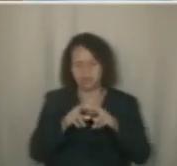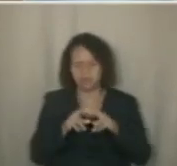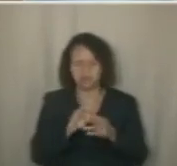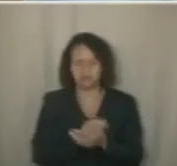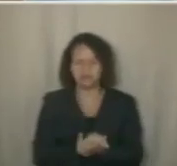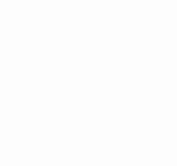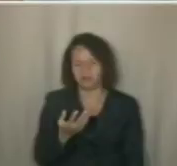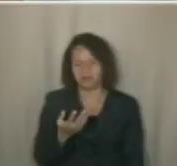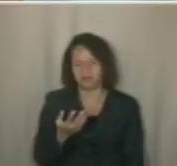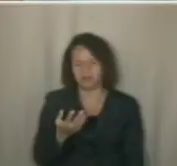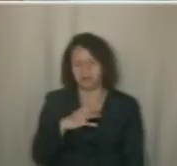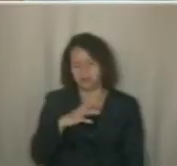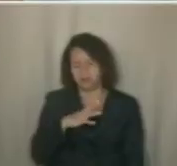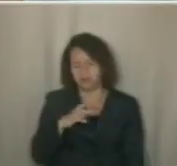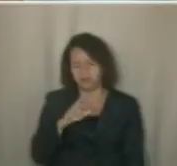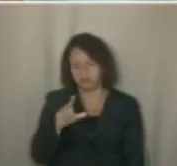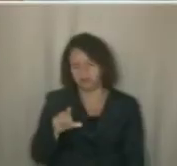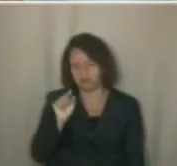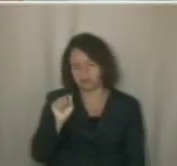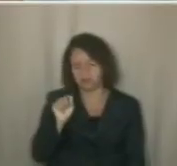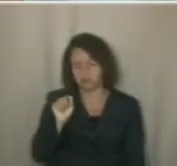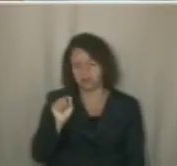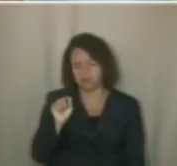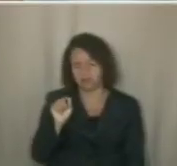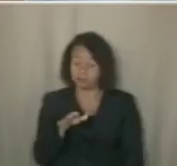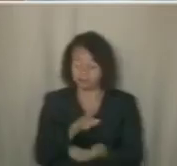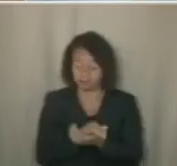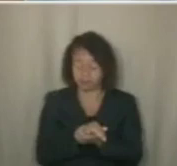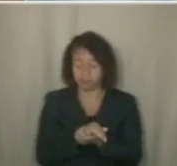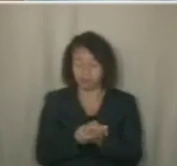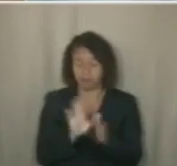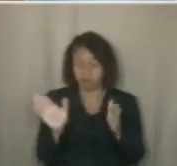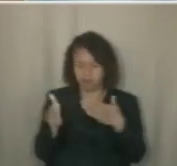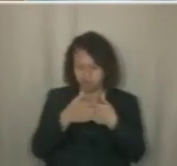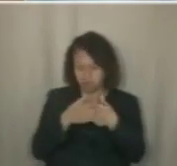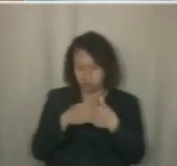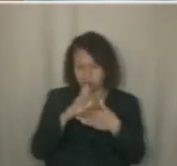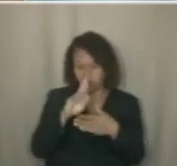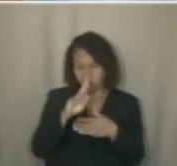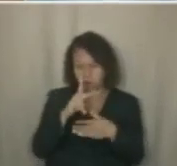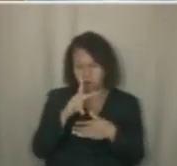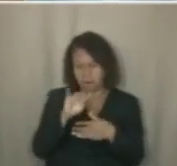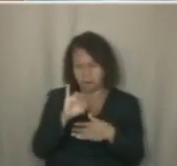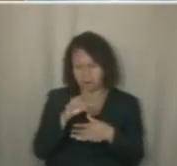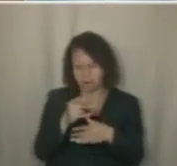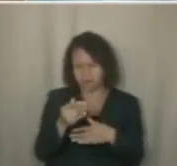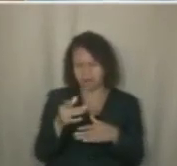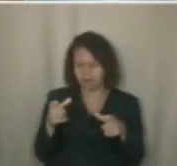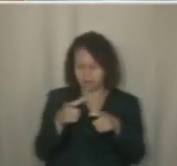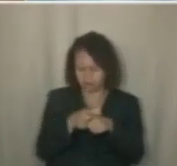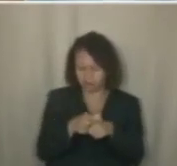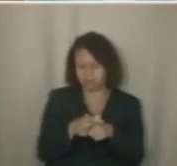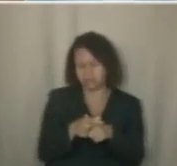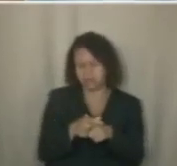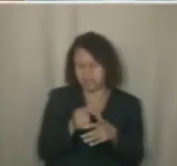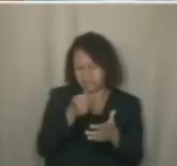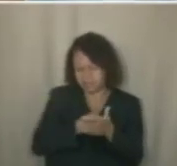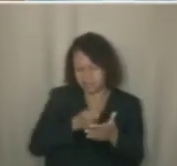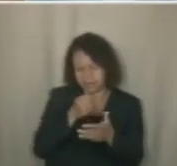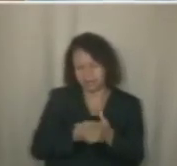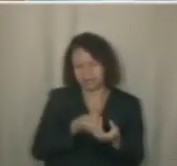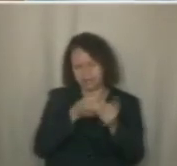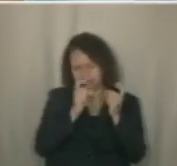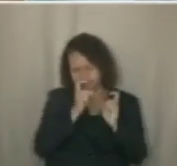é porque não tive alternativa ao ouvir do fechamento das ulpinhas e se insiste nesse